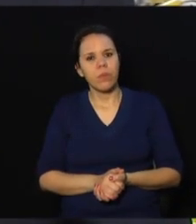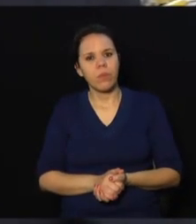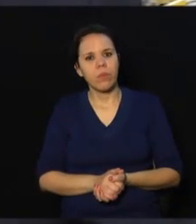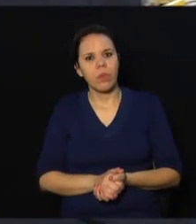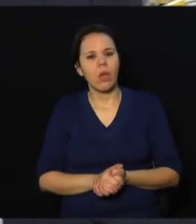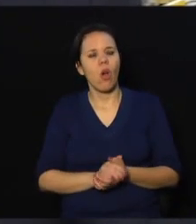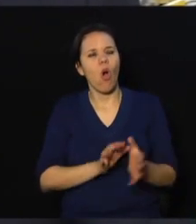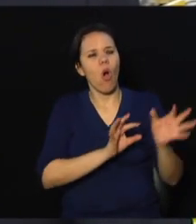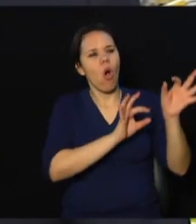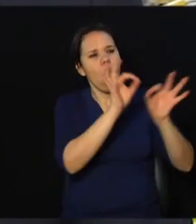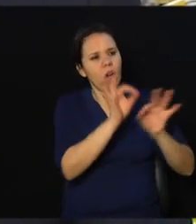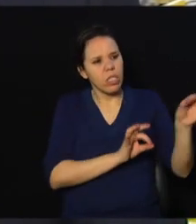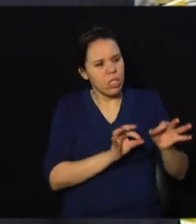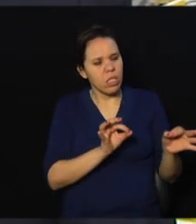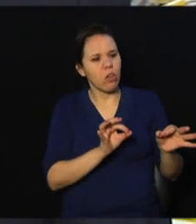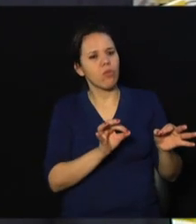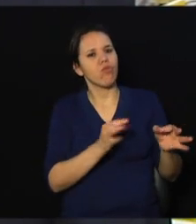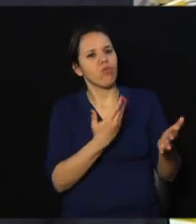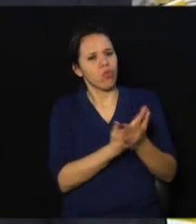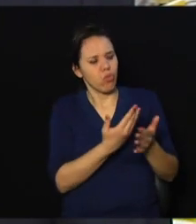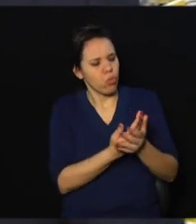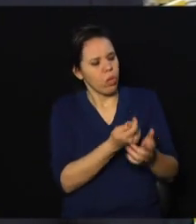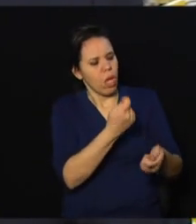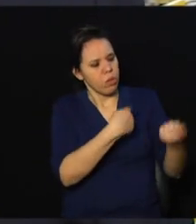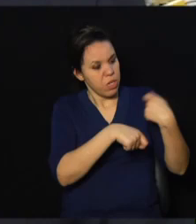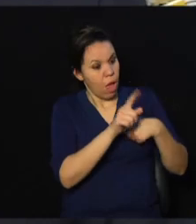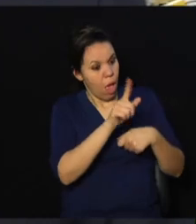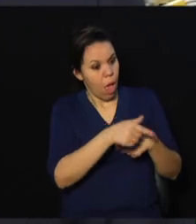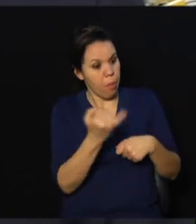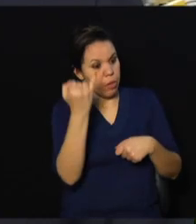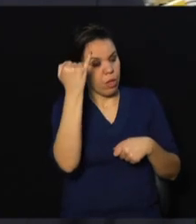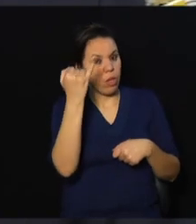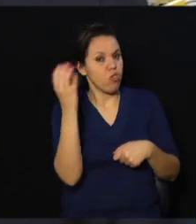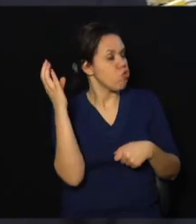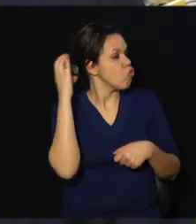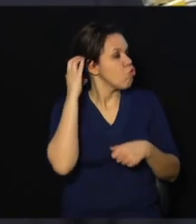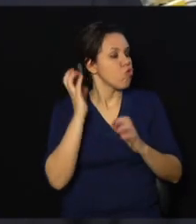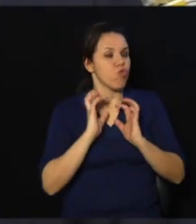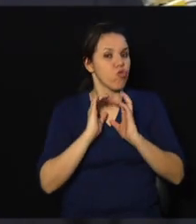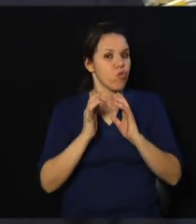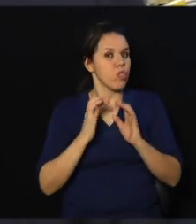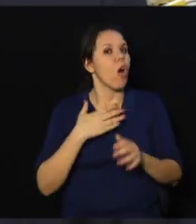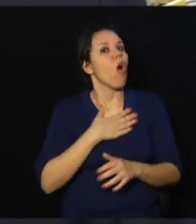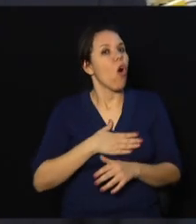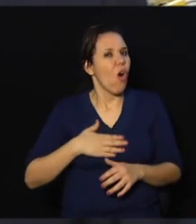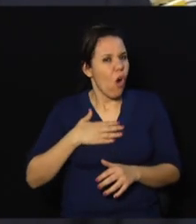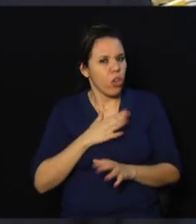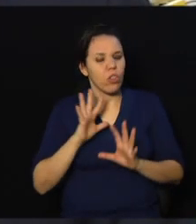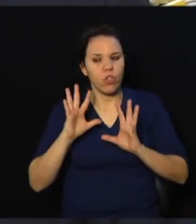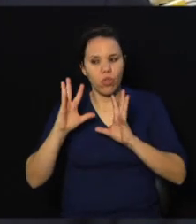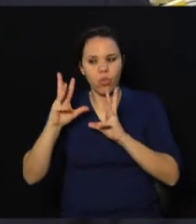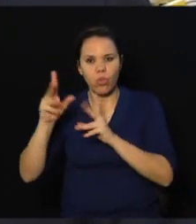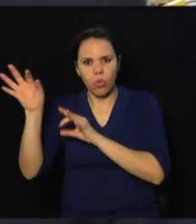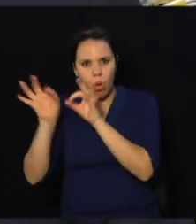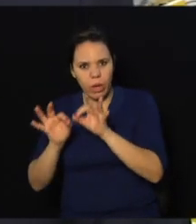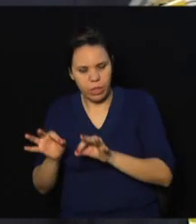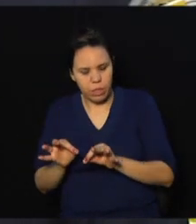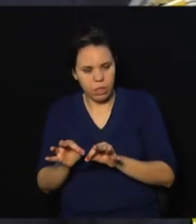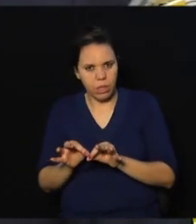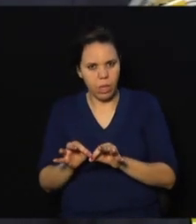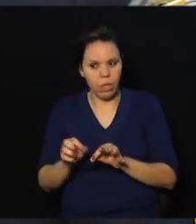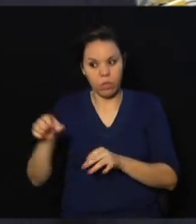toda a organização de estudo, isso é extremamente importante, porque o nosso cérebro gosta de coisa organizada. Isso vale desde o ambiente de